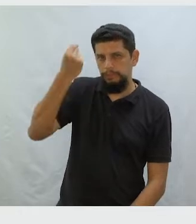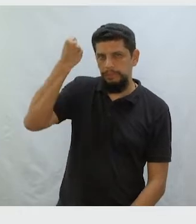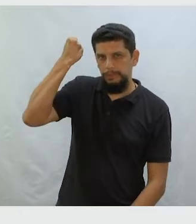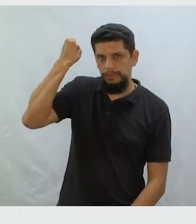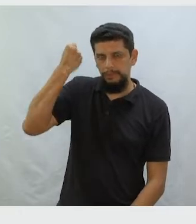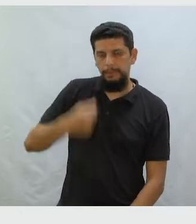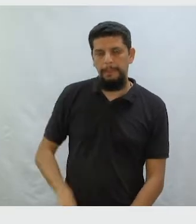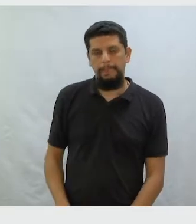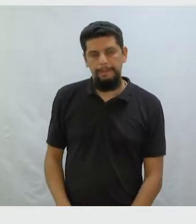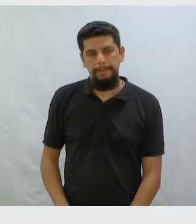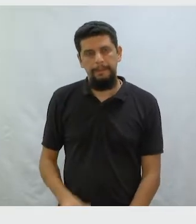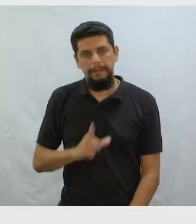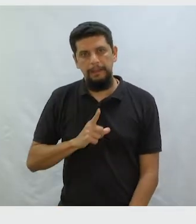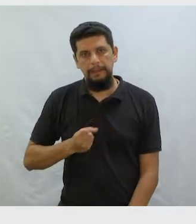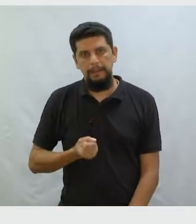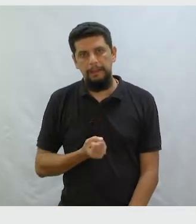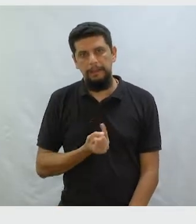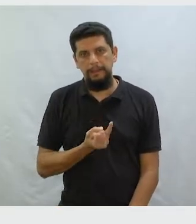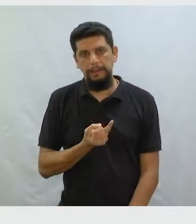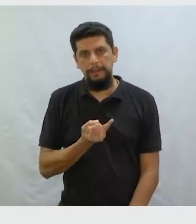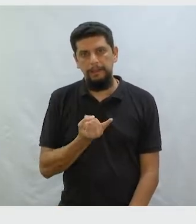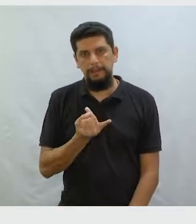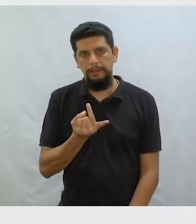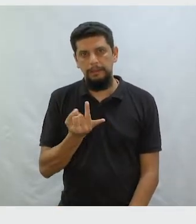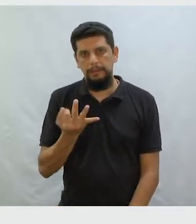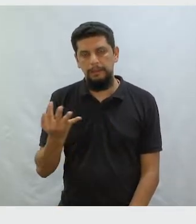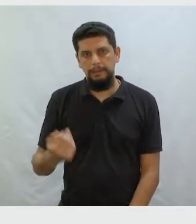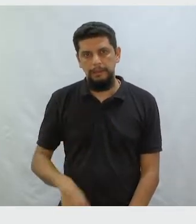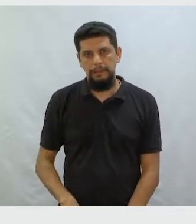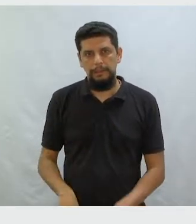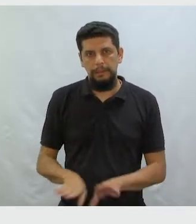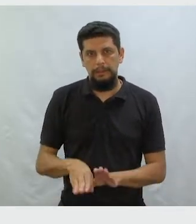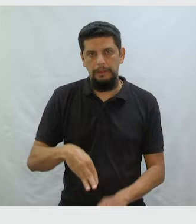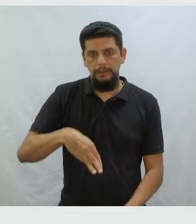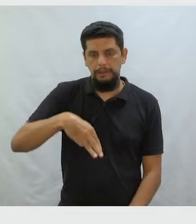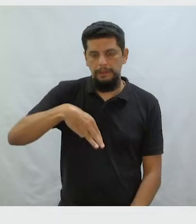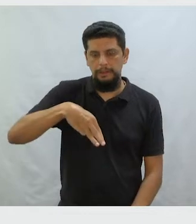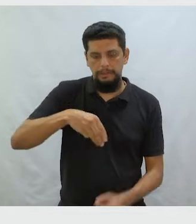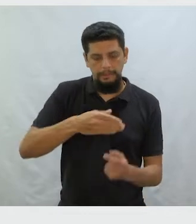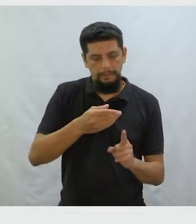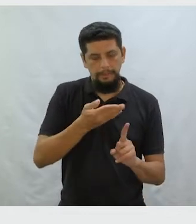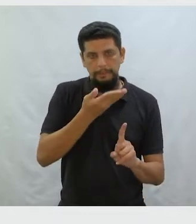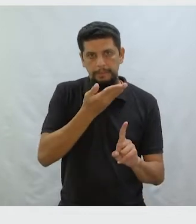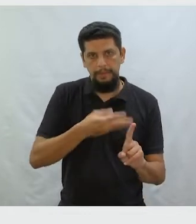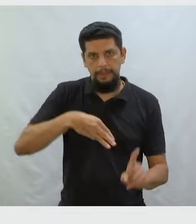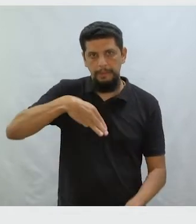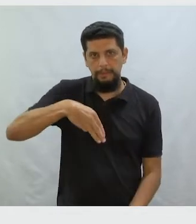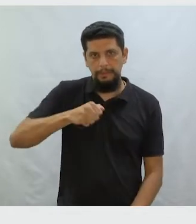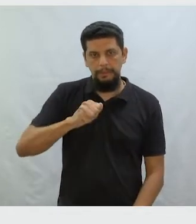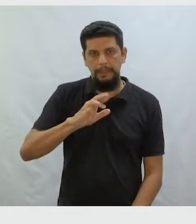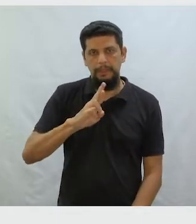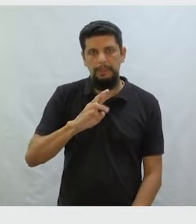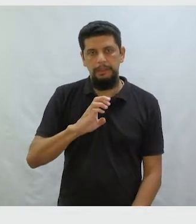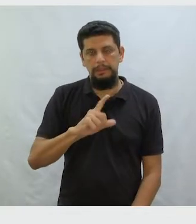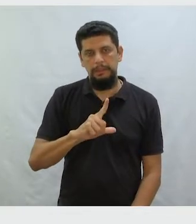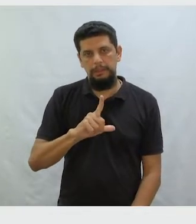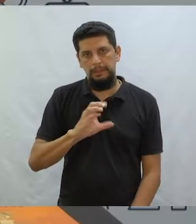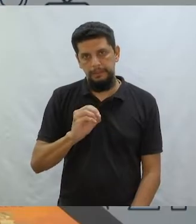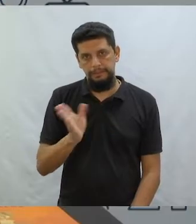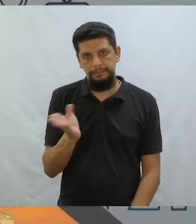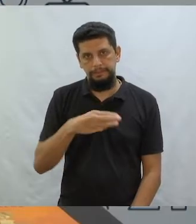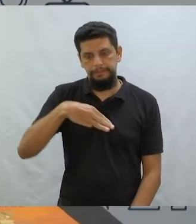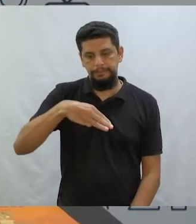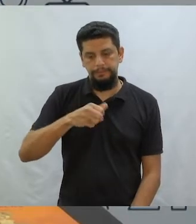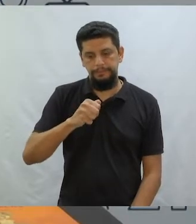imagem para vocês a alguns diferentes Marcelo marmelo martelo lembram disso já